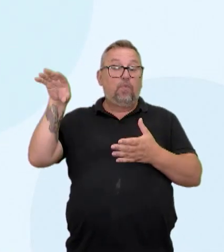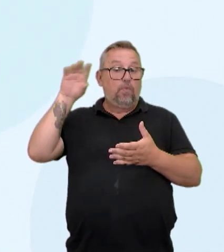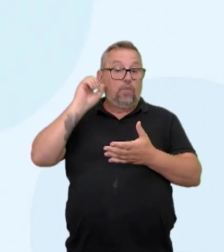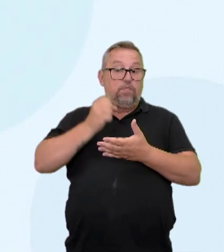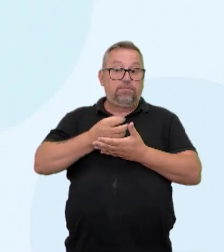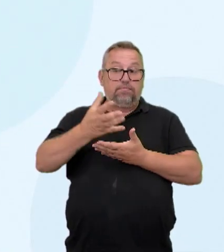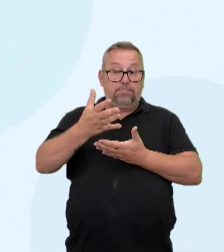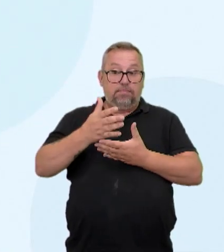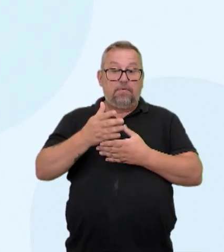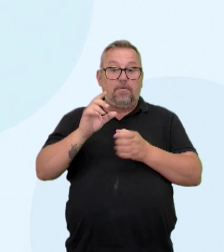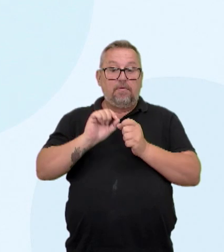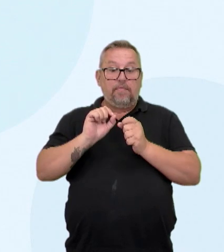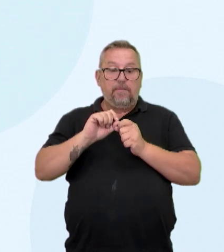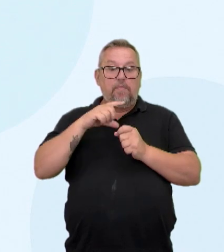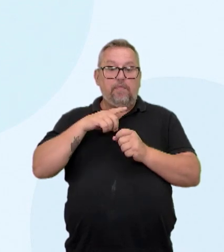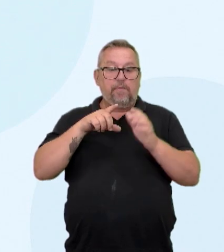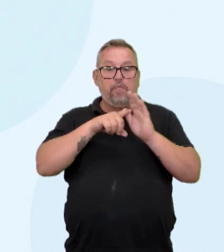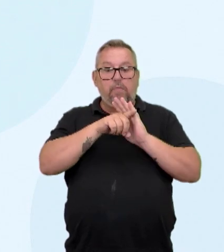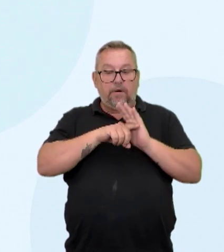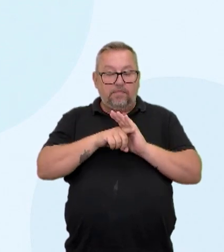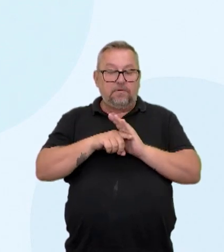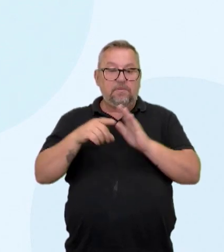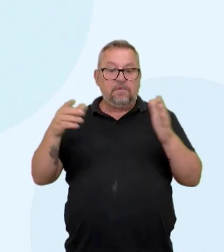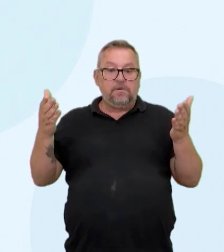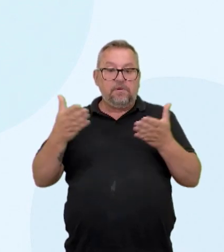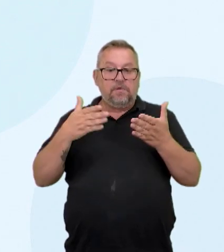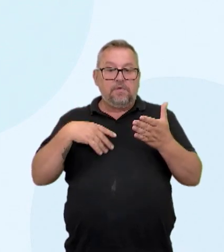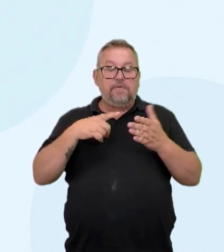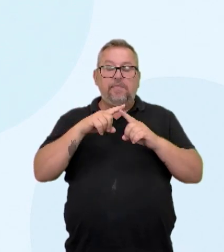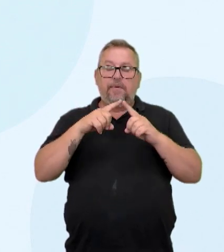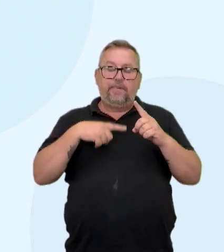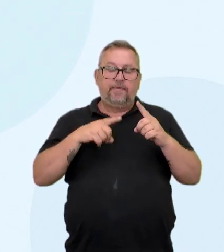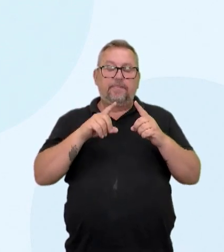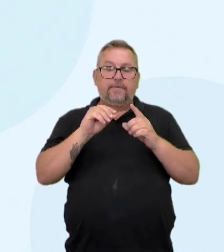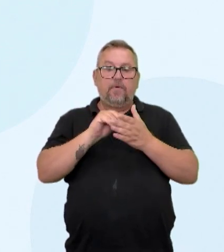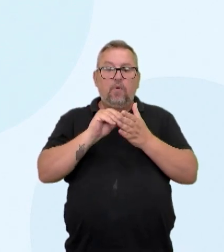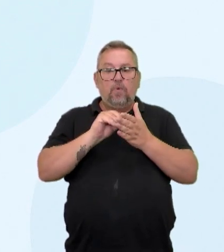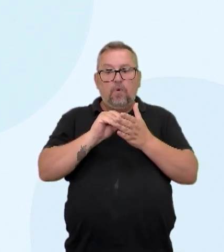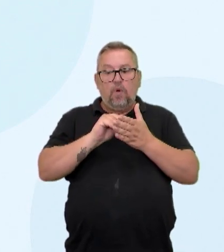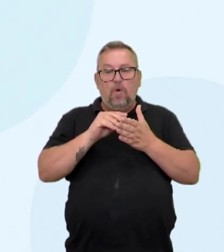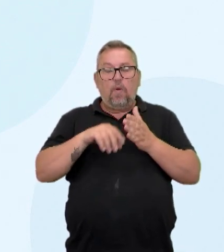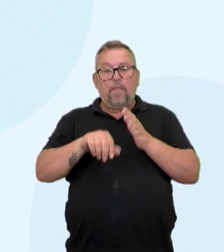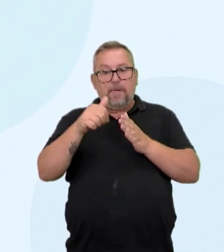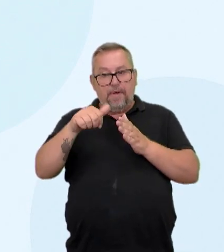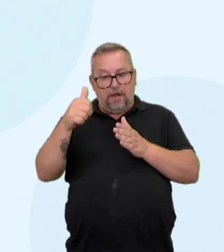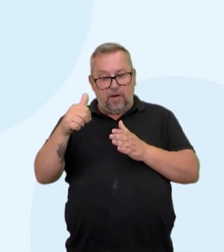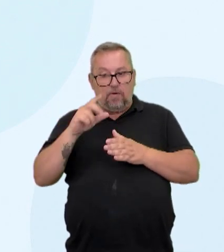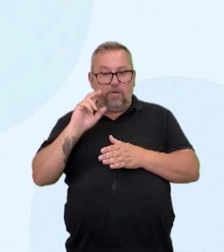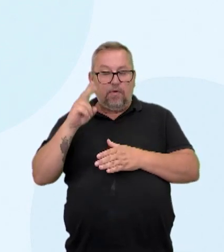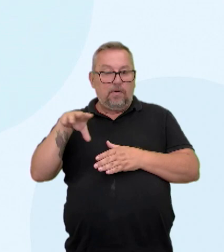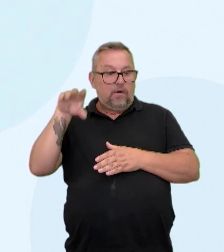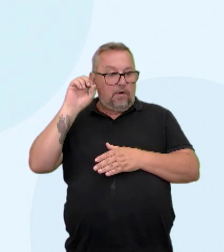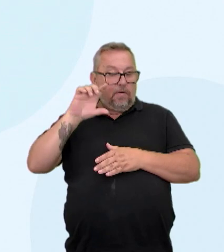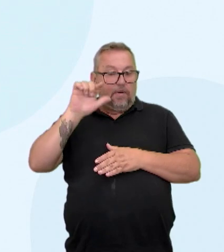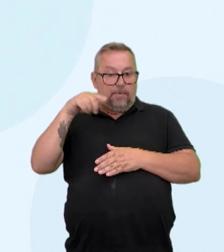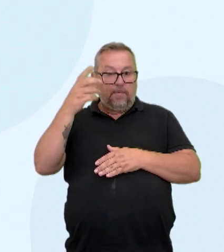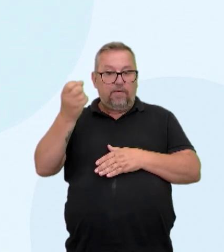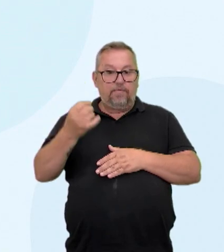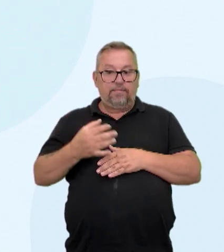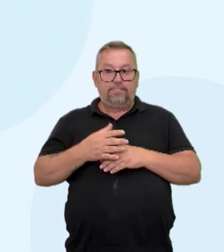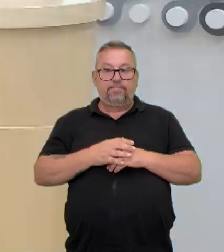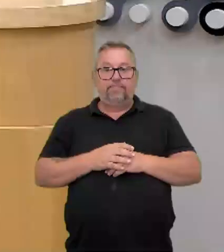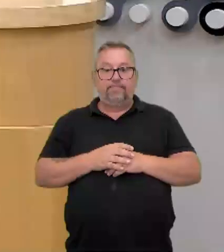fazer o podcast bonitinho, pesquisa, mas nesse momento é um protótipo. É só para você ter o áudio ali gravado e na próxima aula eu vou mostrar o